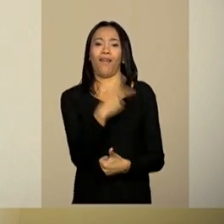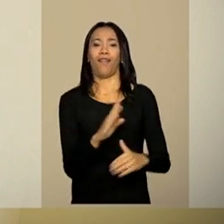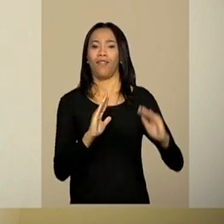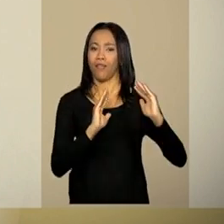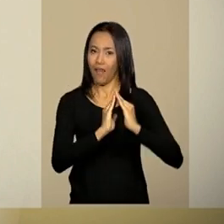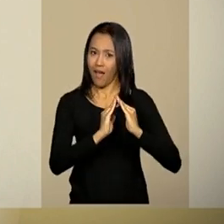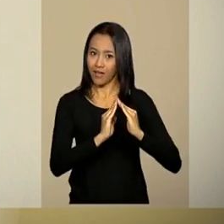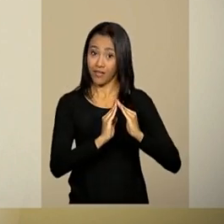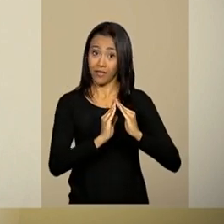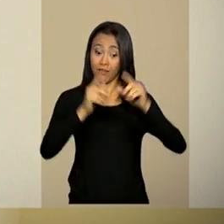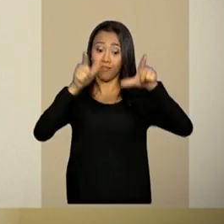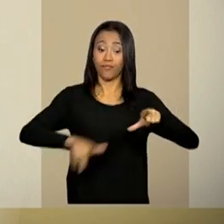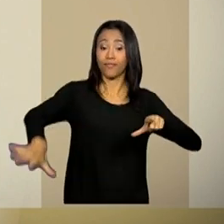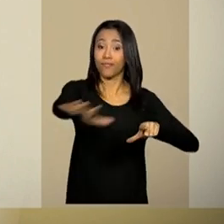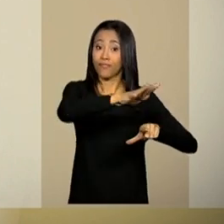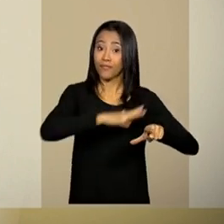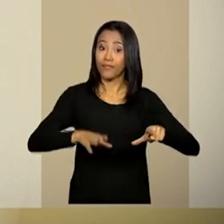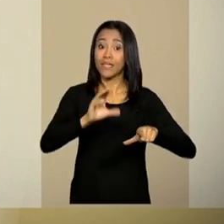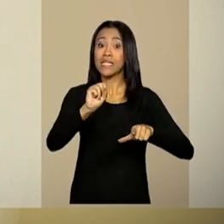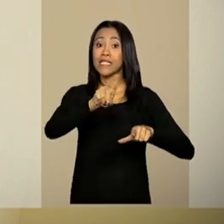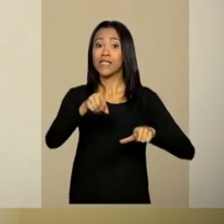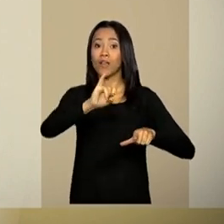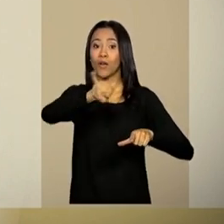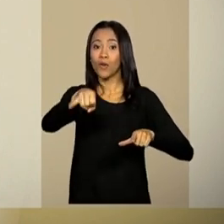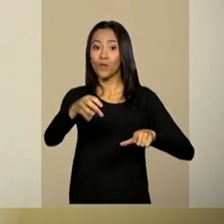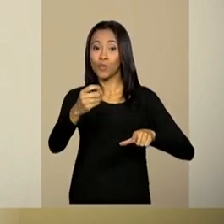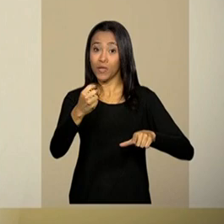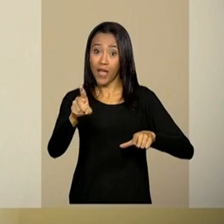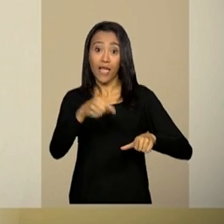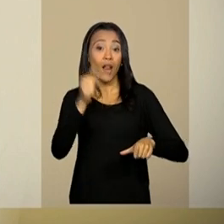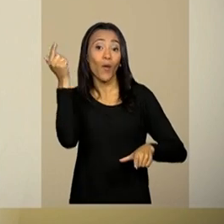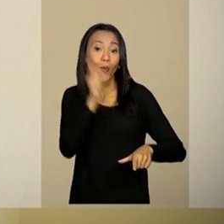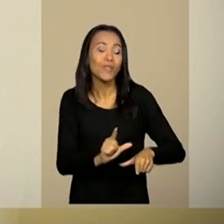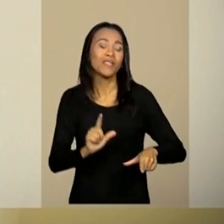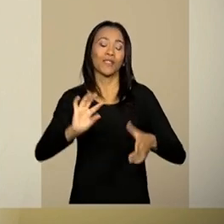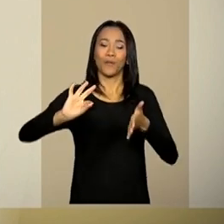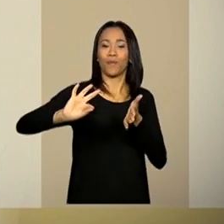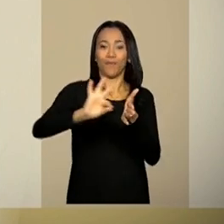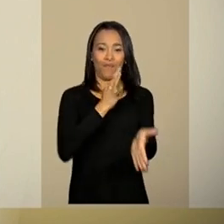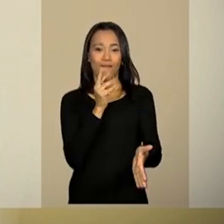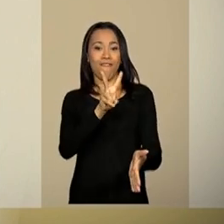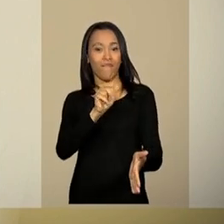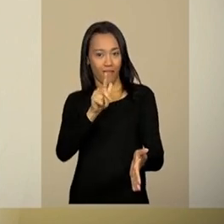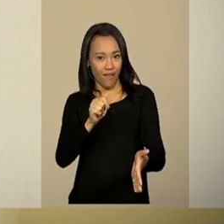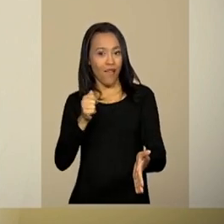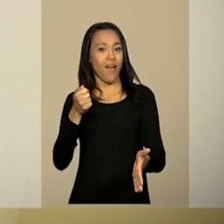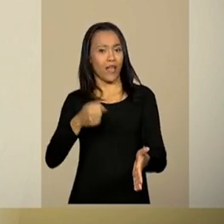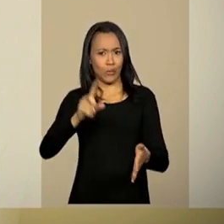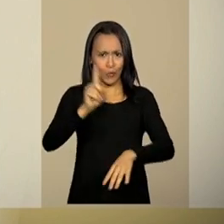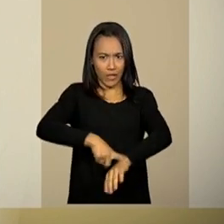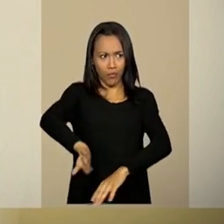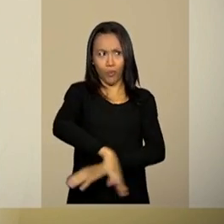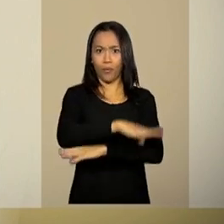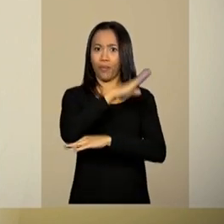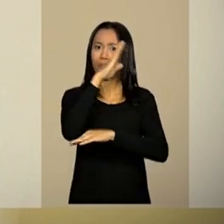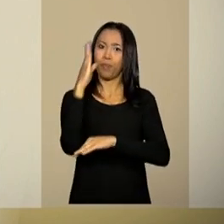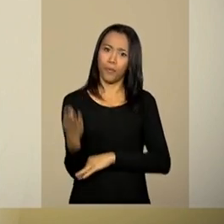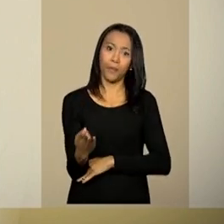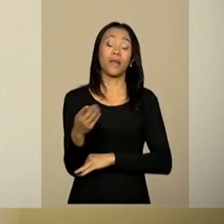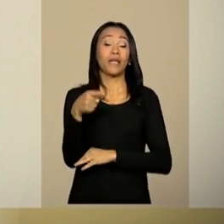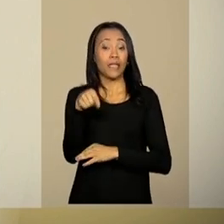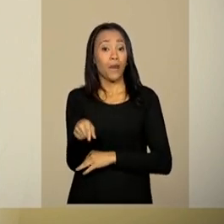delas no bairro São José e a Terezinha conseguiu matricular a Taísa em tempo integral a